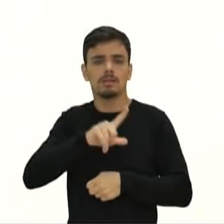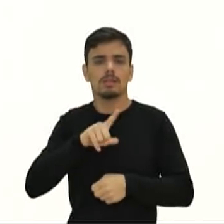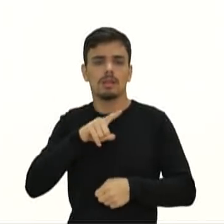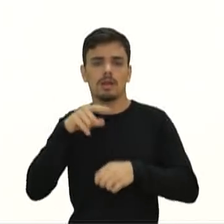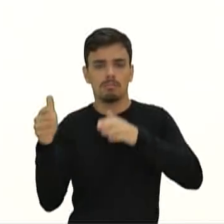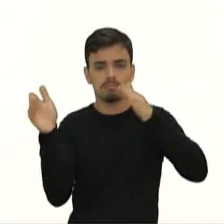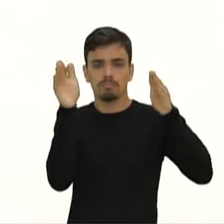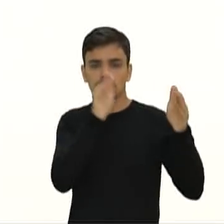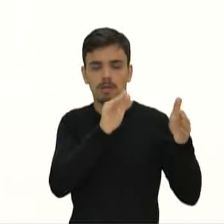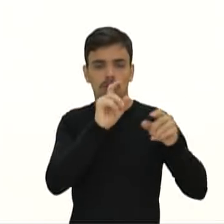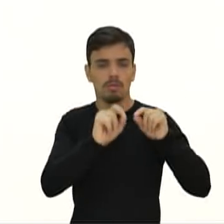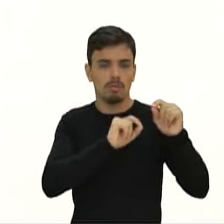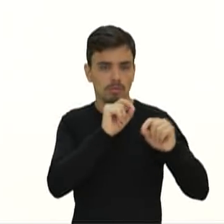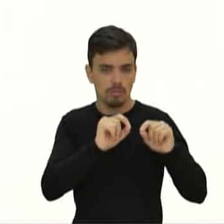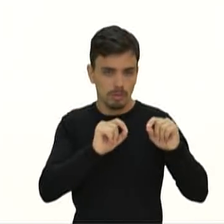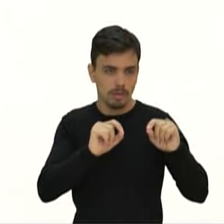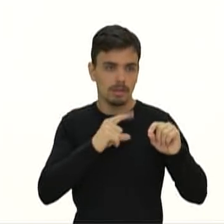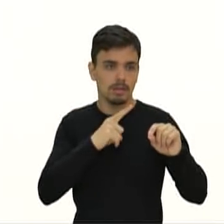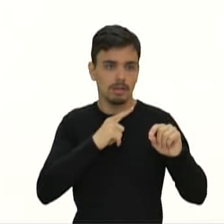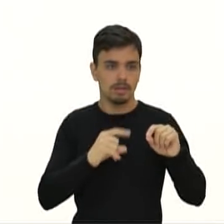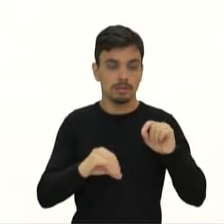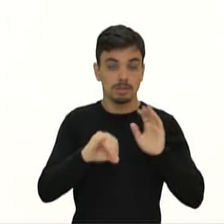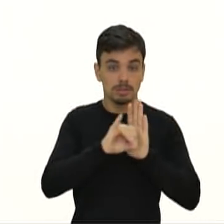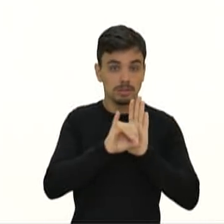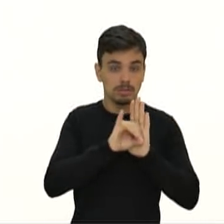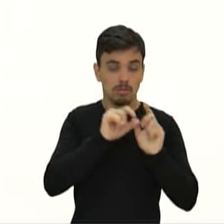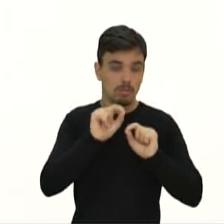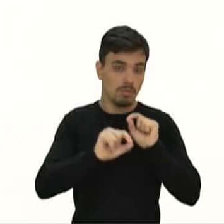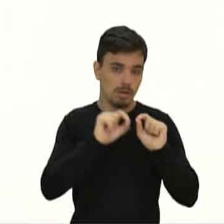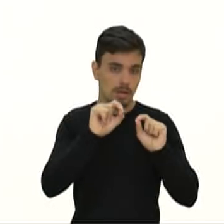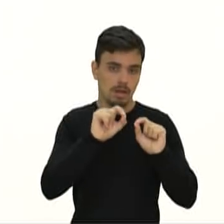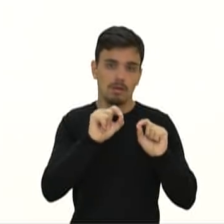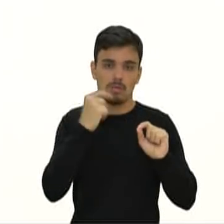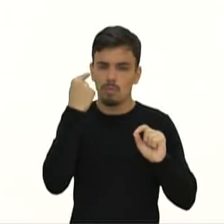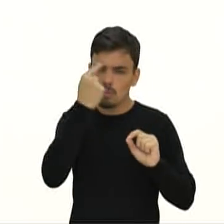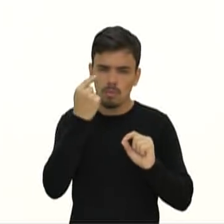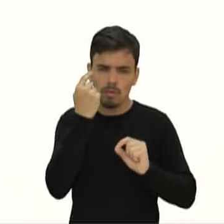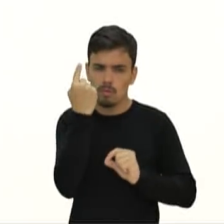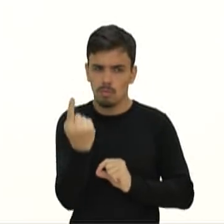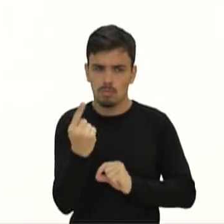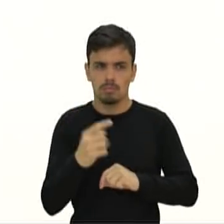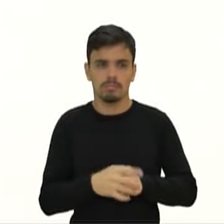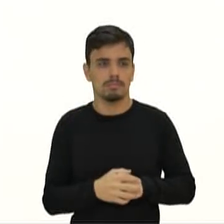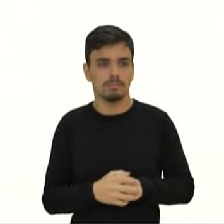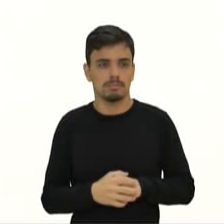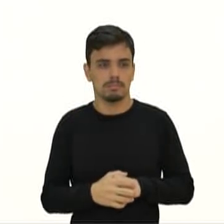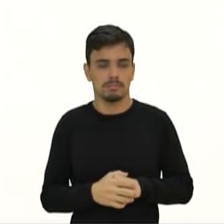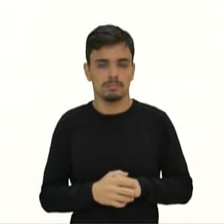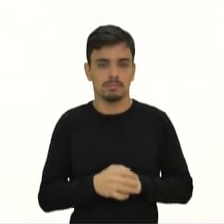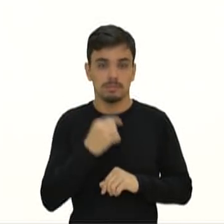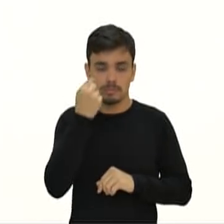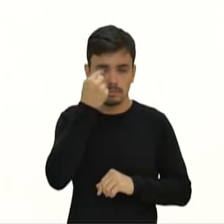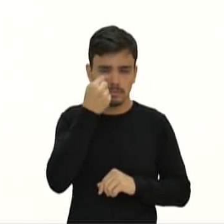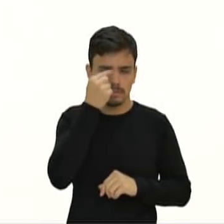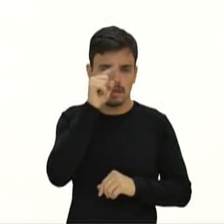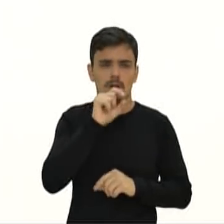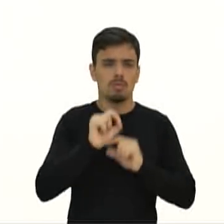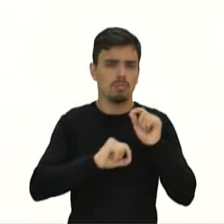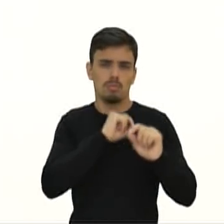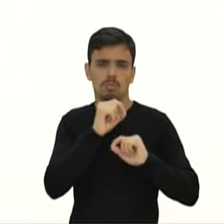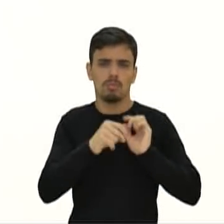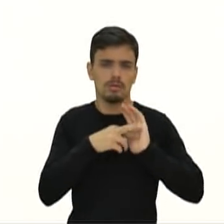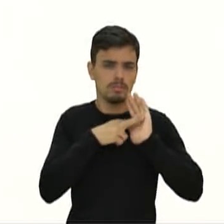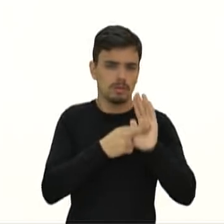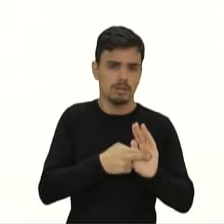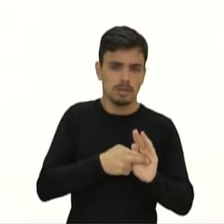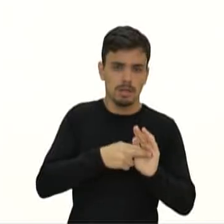está centralizando o olho ali no número 1. E aquela parte que temos ali como referência é a forma ou o regulador